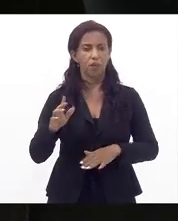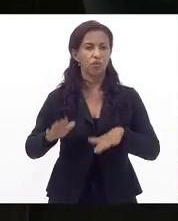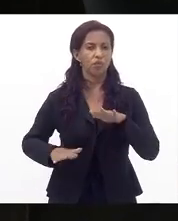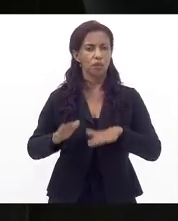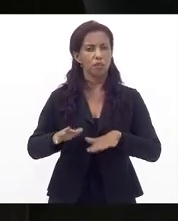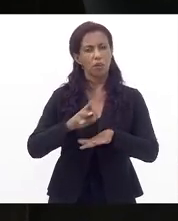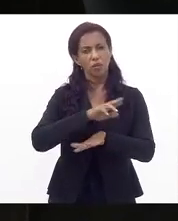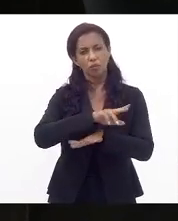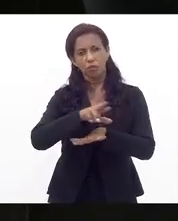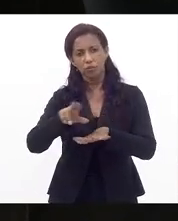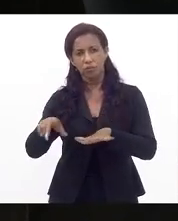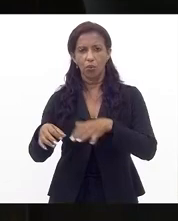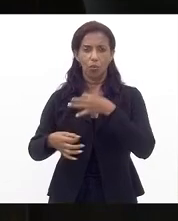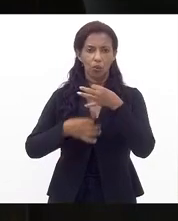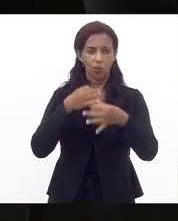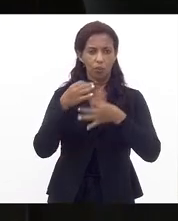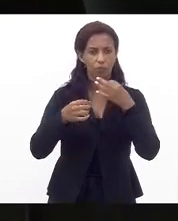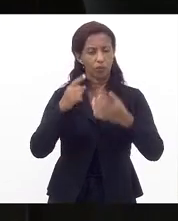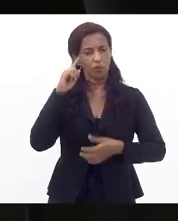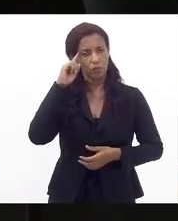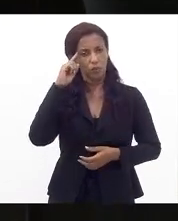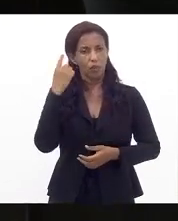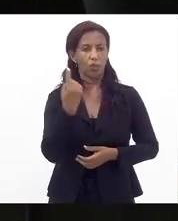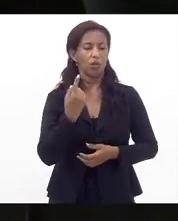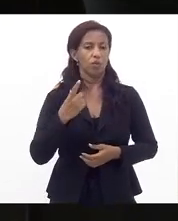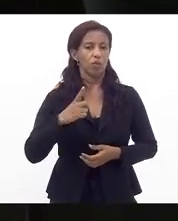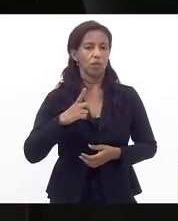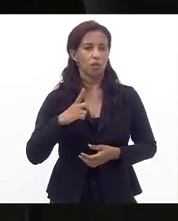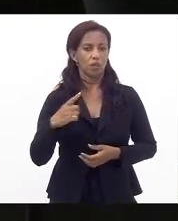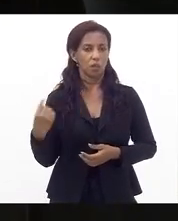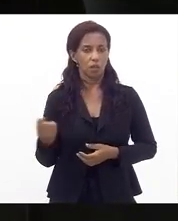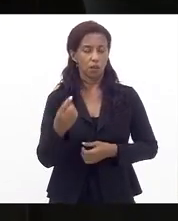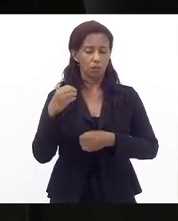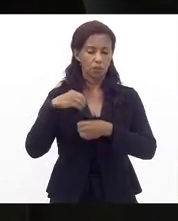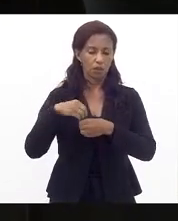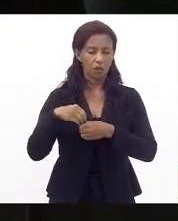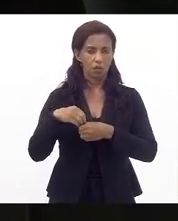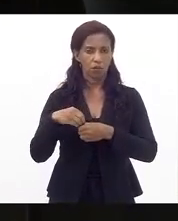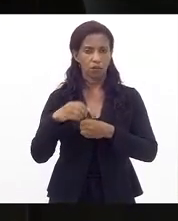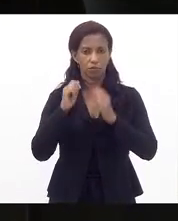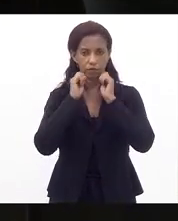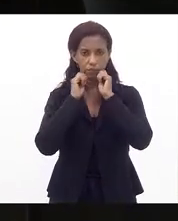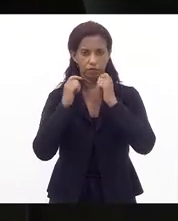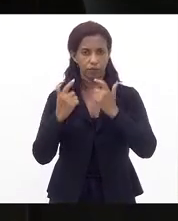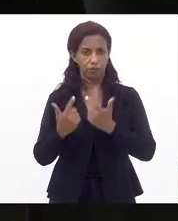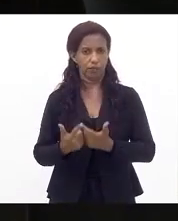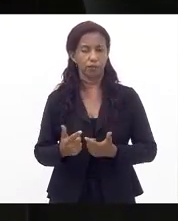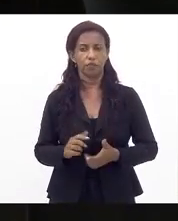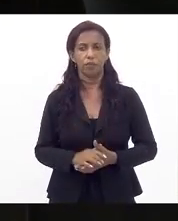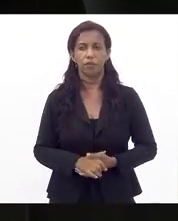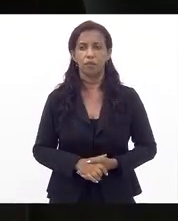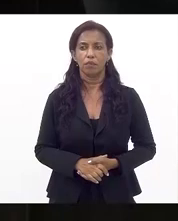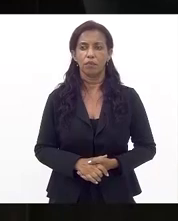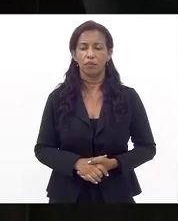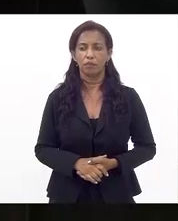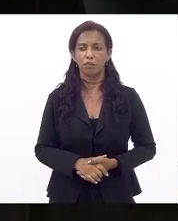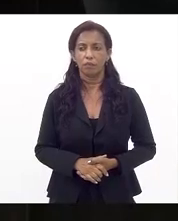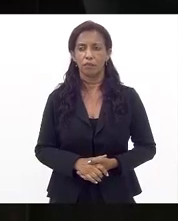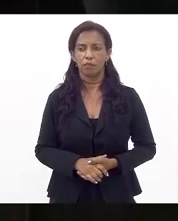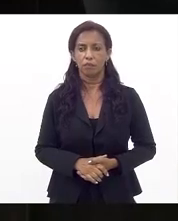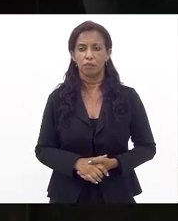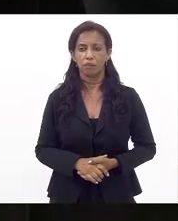apesar das divergências ideológicas que temos dentro do parlamento é